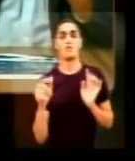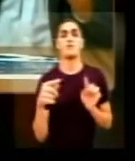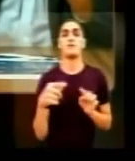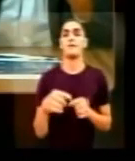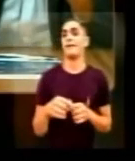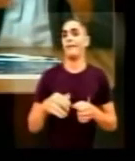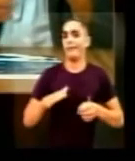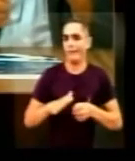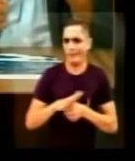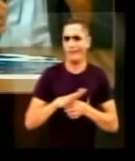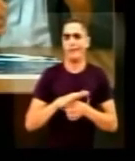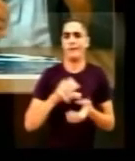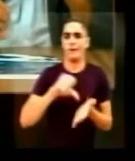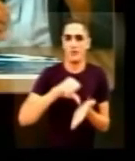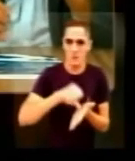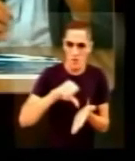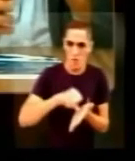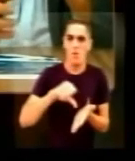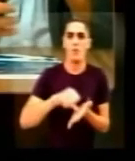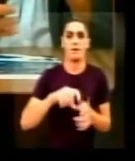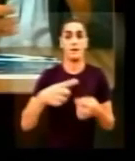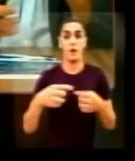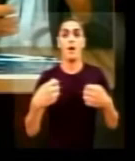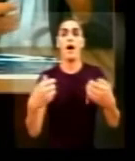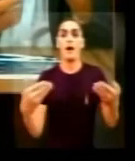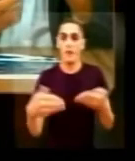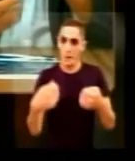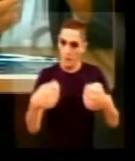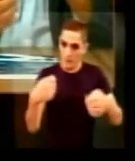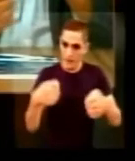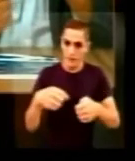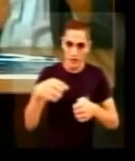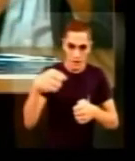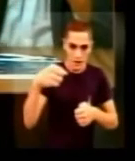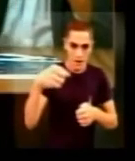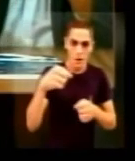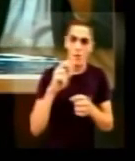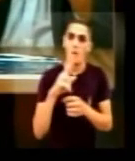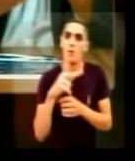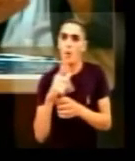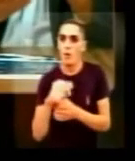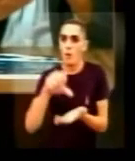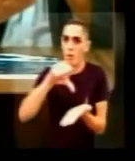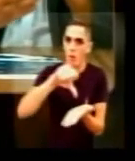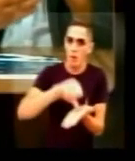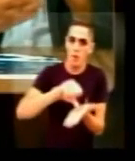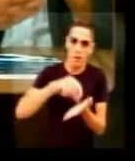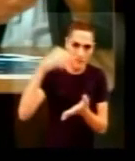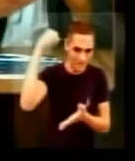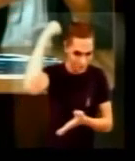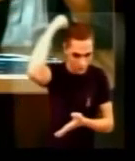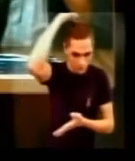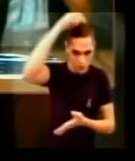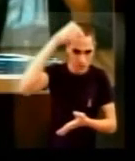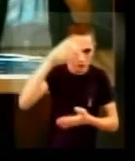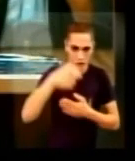para a Covid e a Santo Antônio. Então, obviamente, houve um aumento